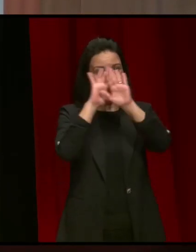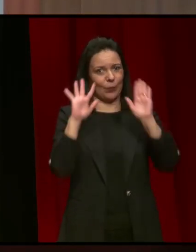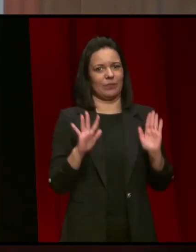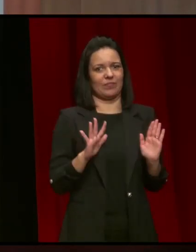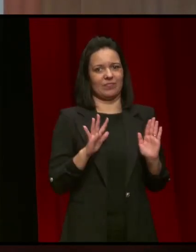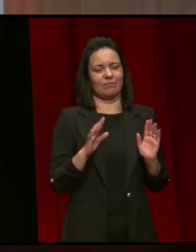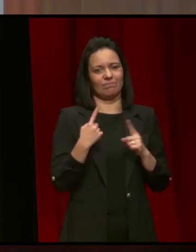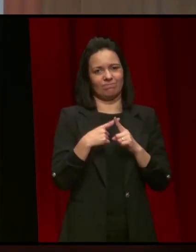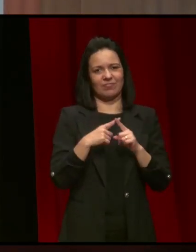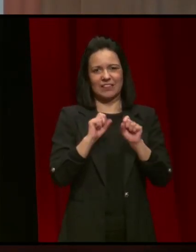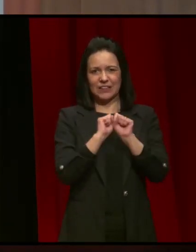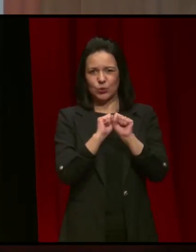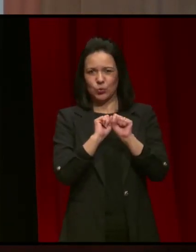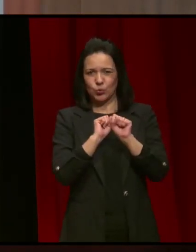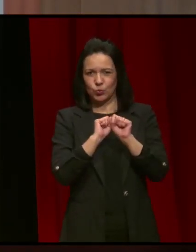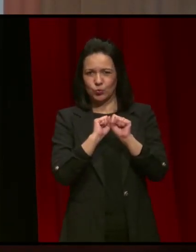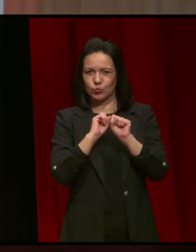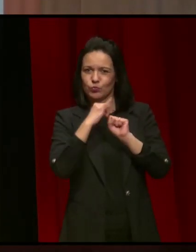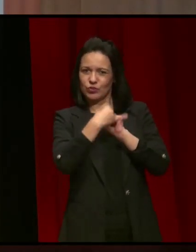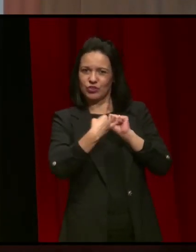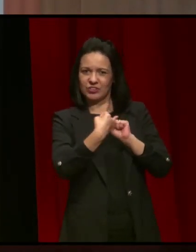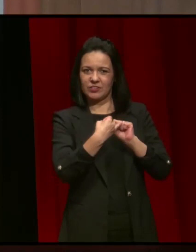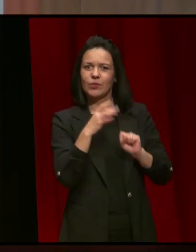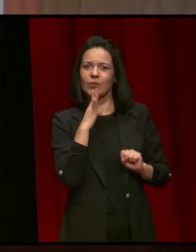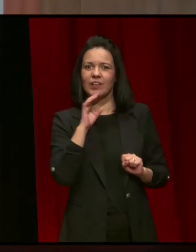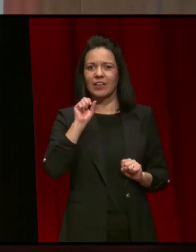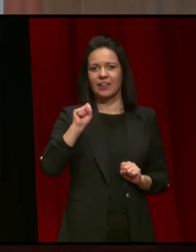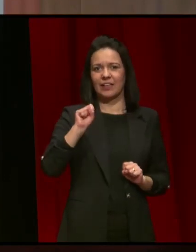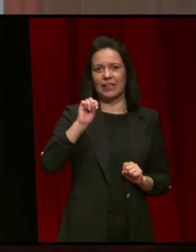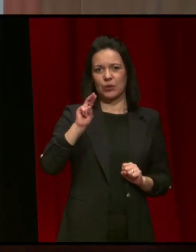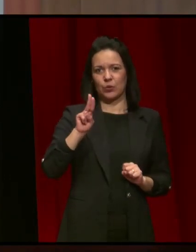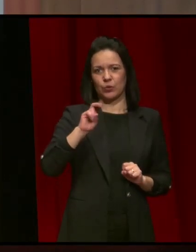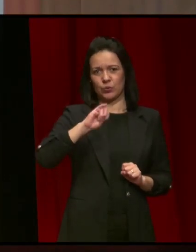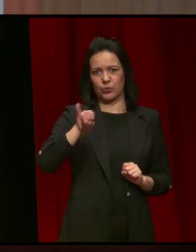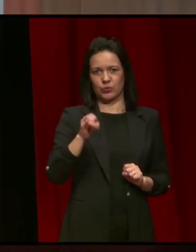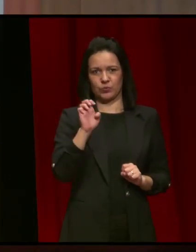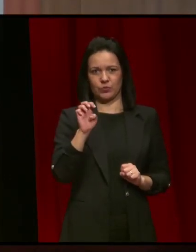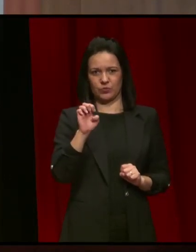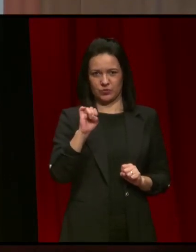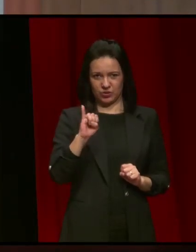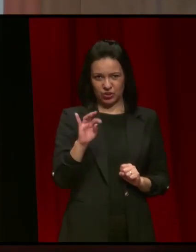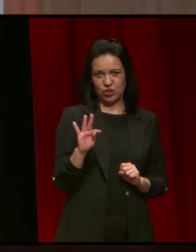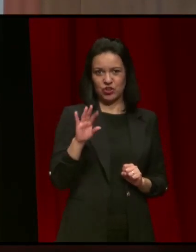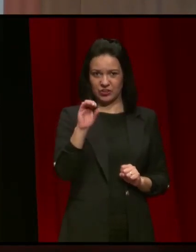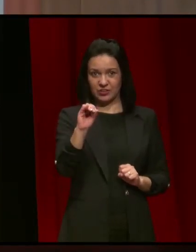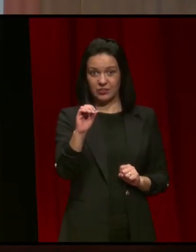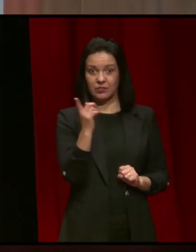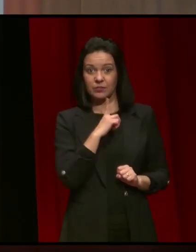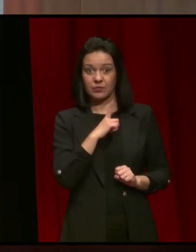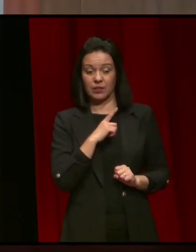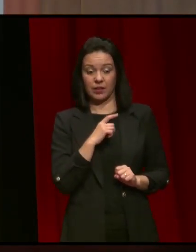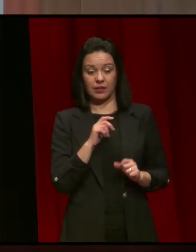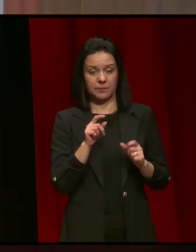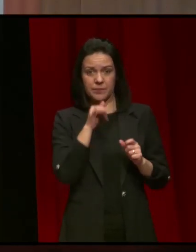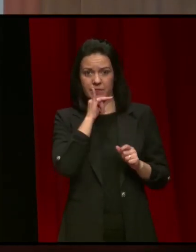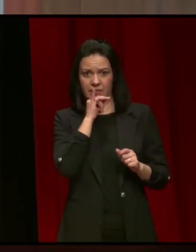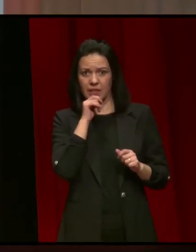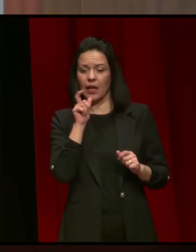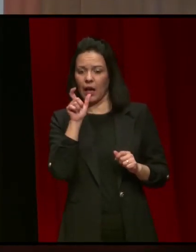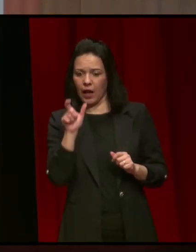sujeito. Sabe o que é o sujeito, né? É o sujeito daquela pessoa que é o que está fazendo a ação do verbo.